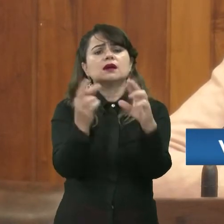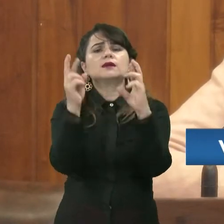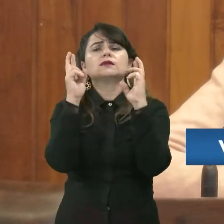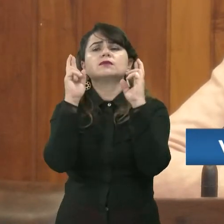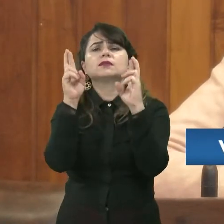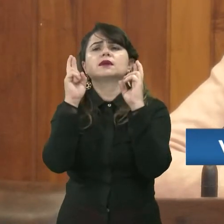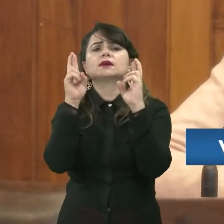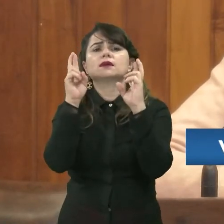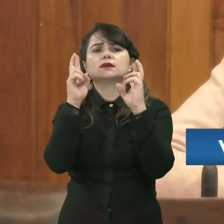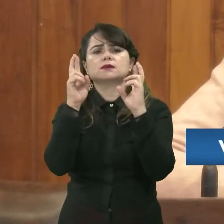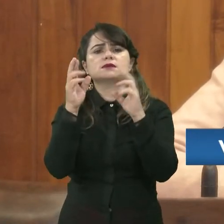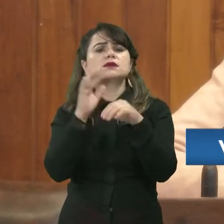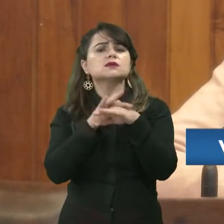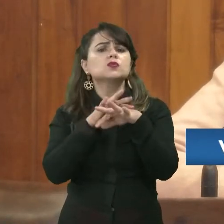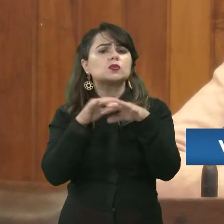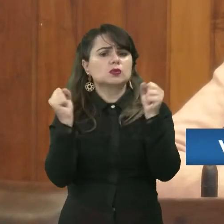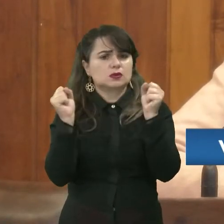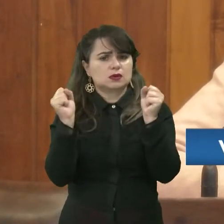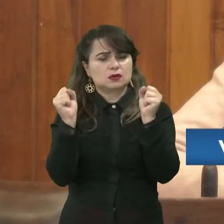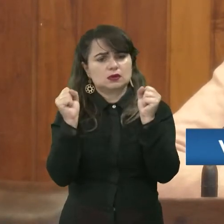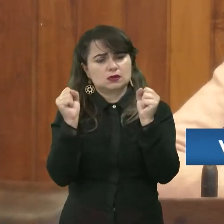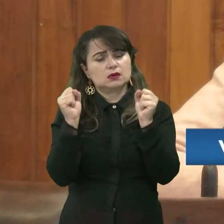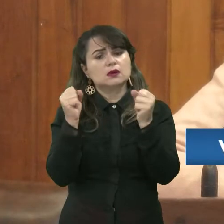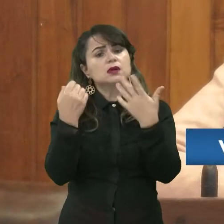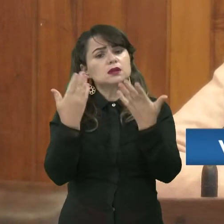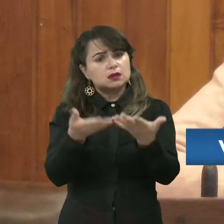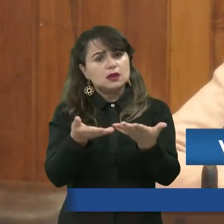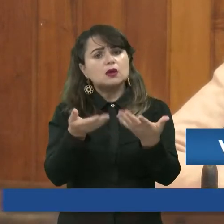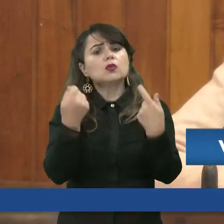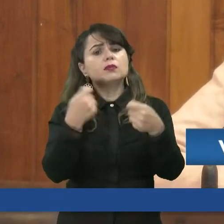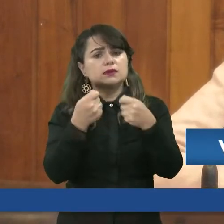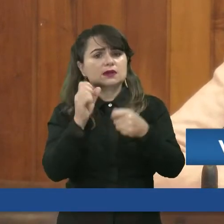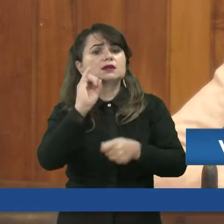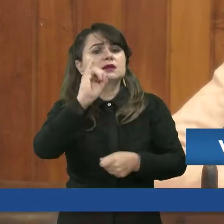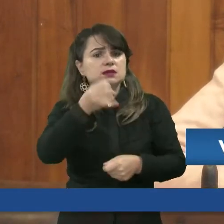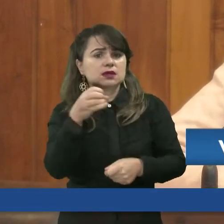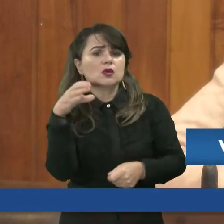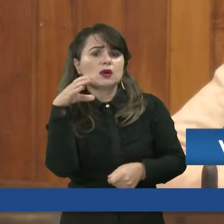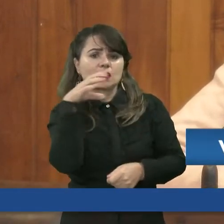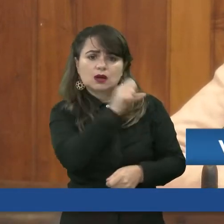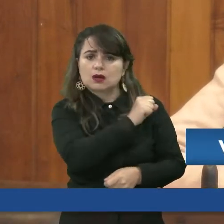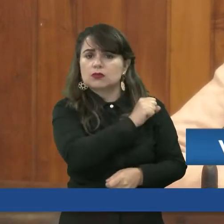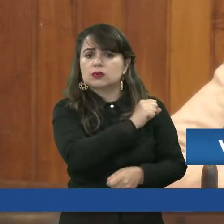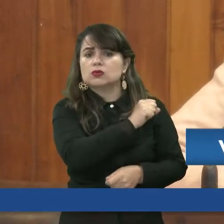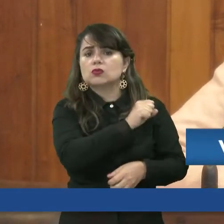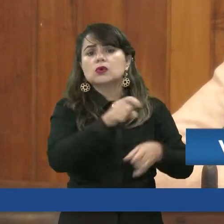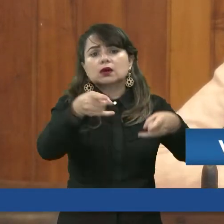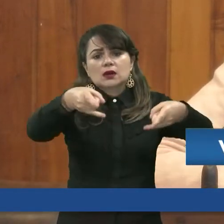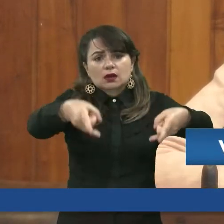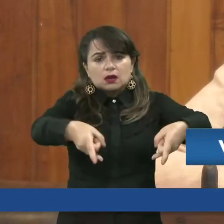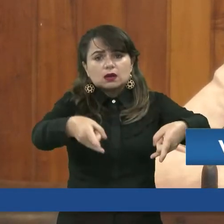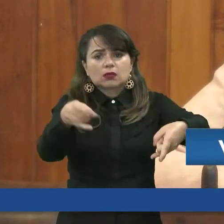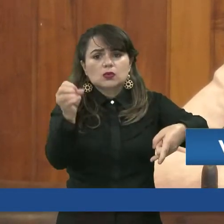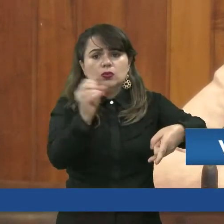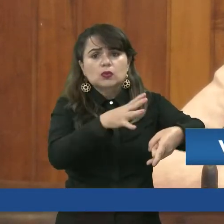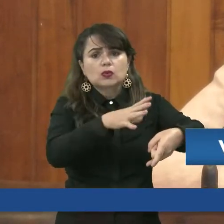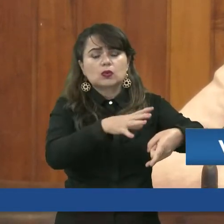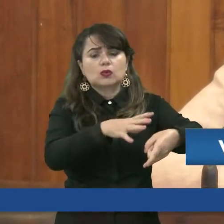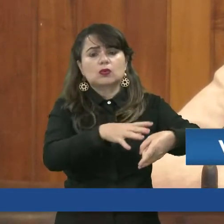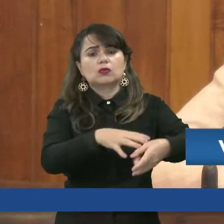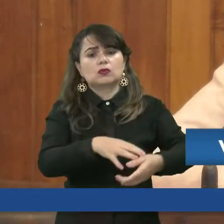sua recuperação. Precisamos, com urgência, sim, de mais leitos. Então, por